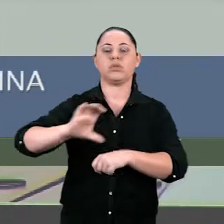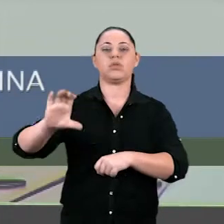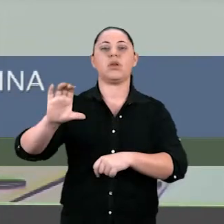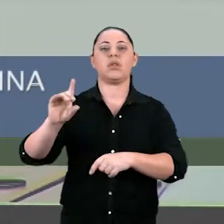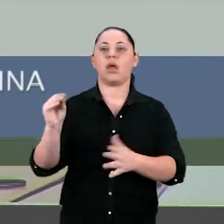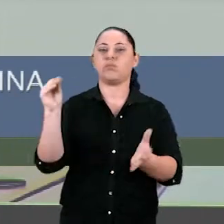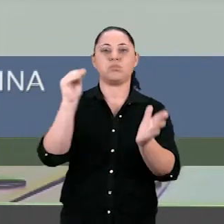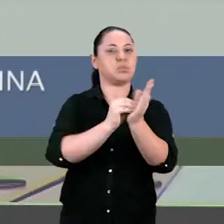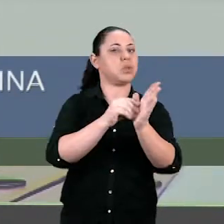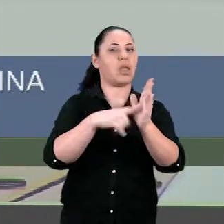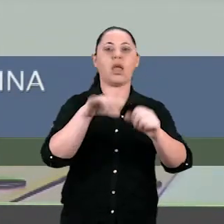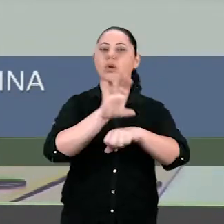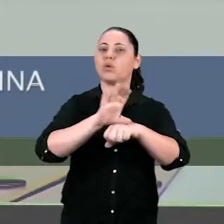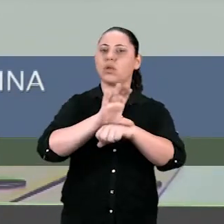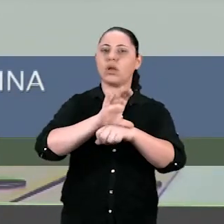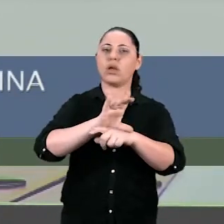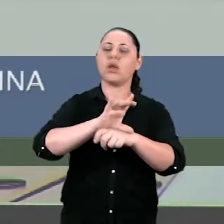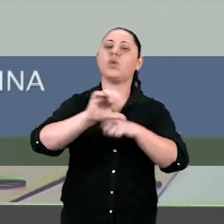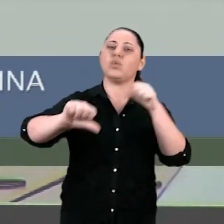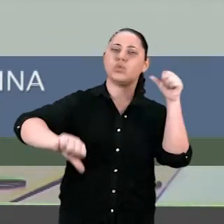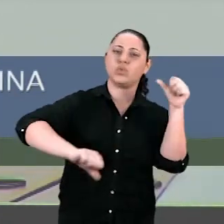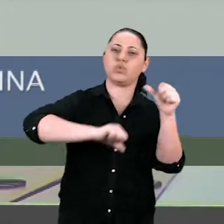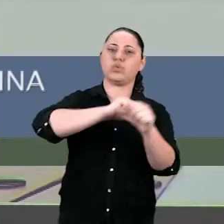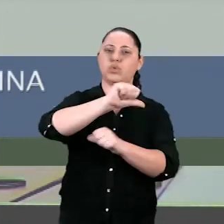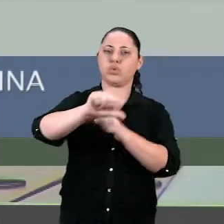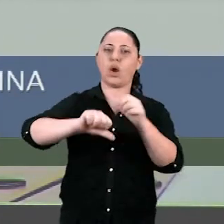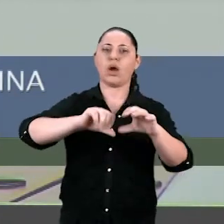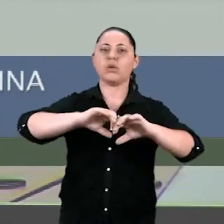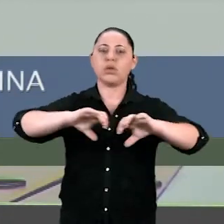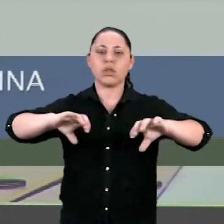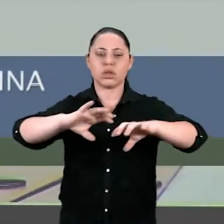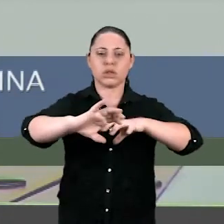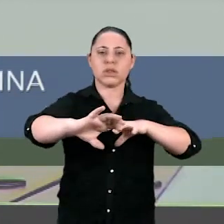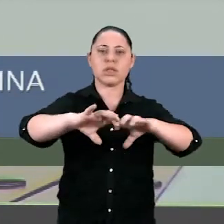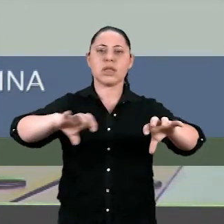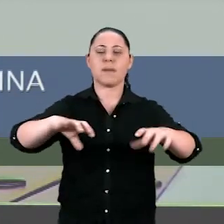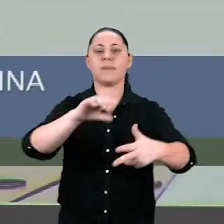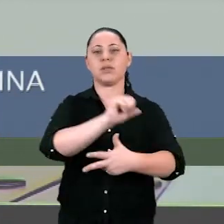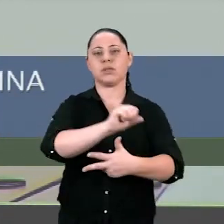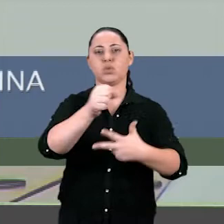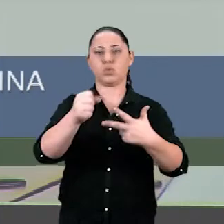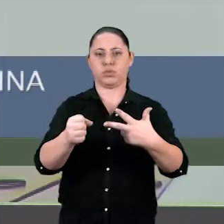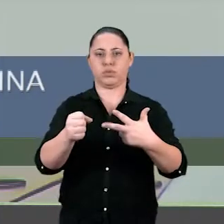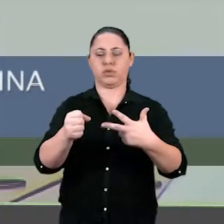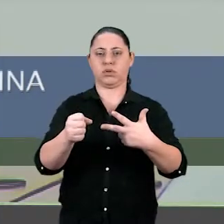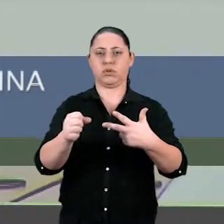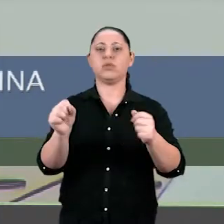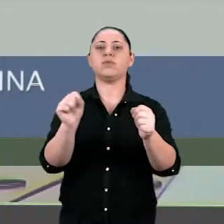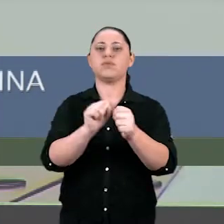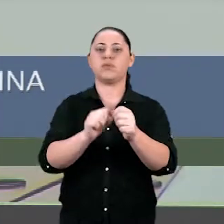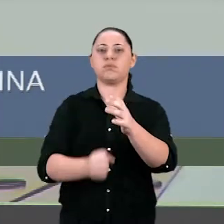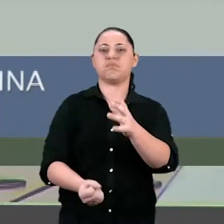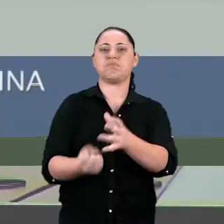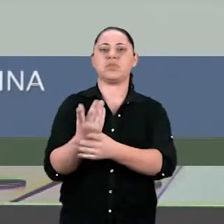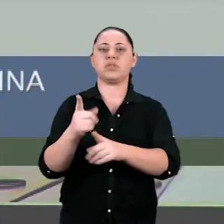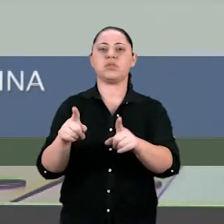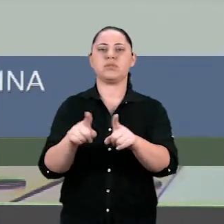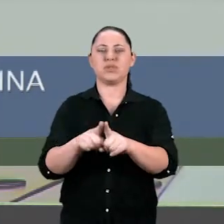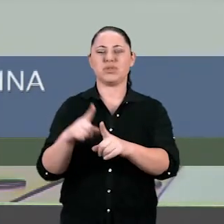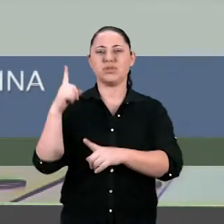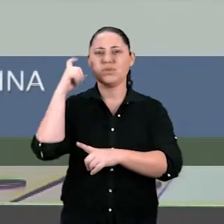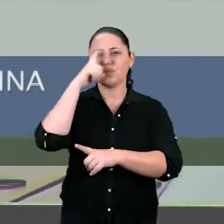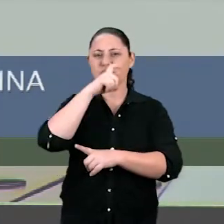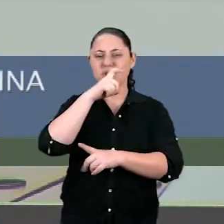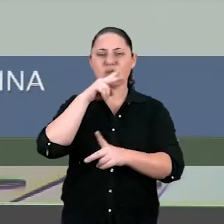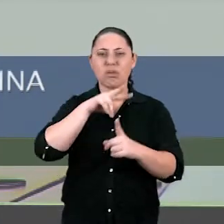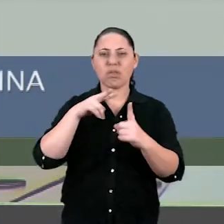modifica fundamentalmente a separação de poderes, cria uma relação, né, difícil do ponto de vista democrático, pois no conflito sempre